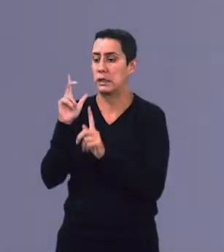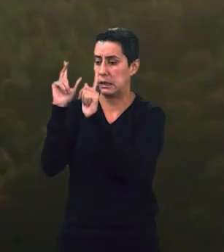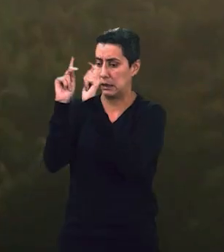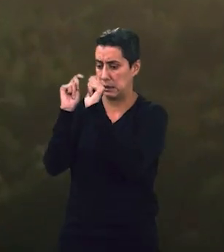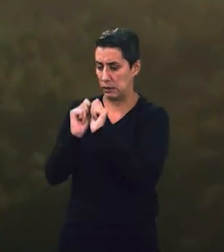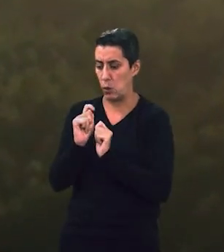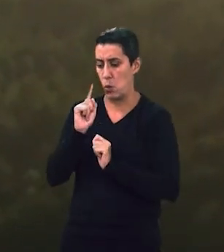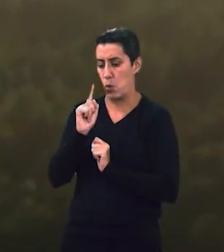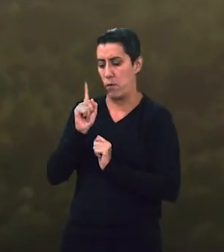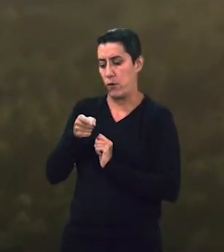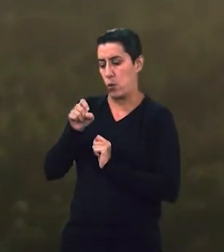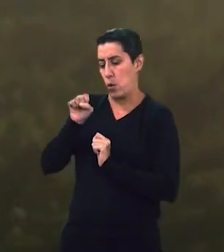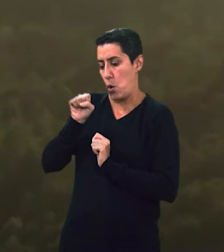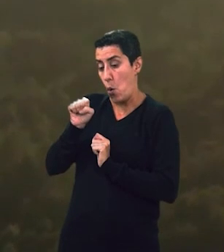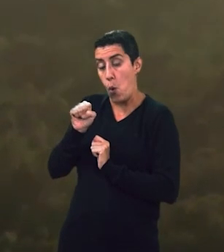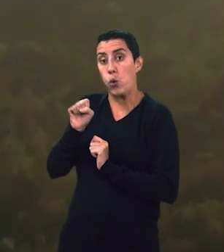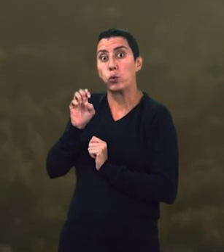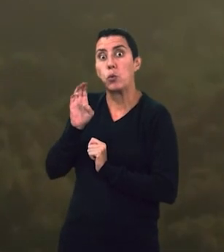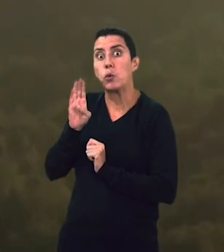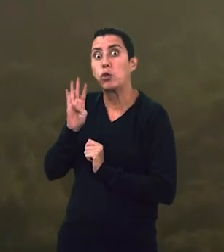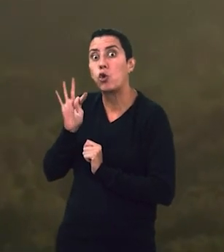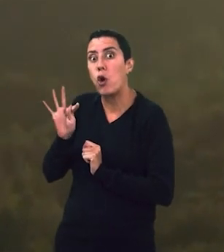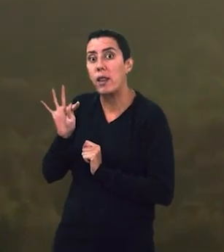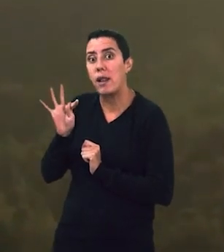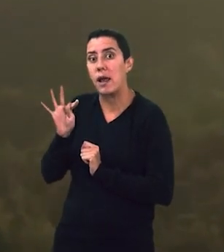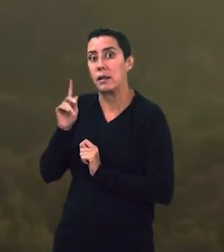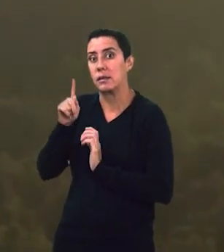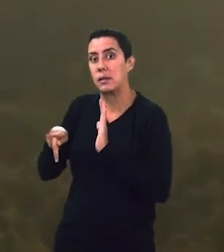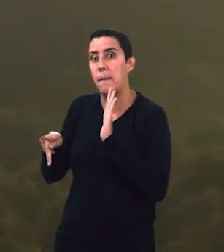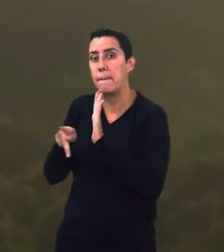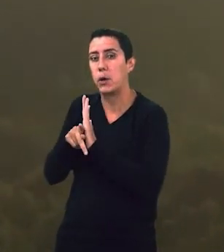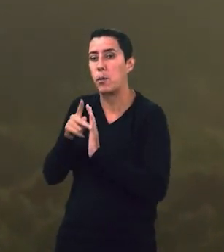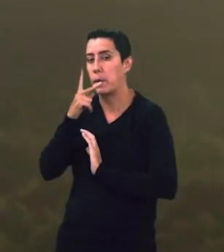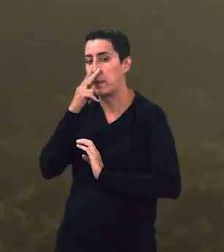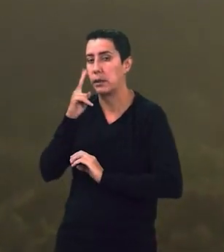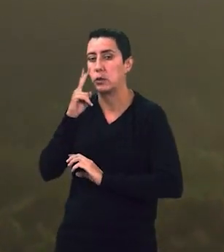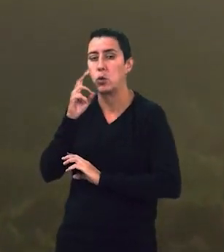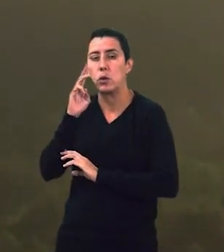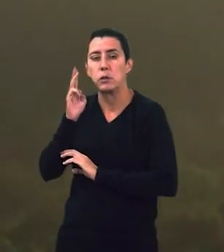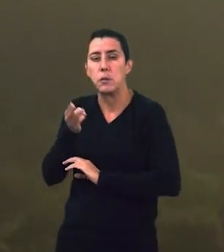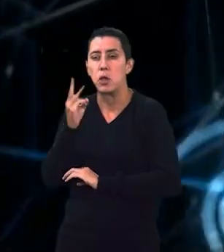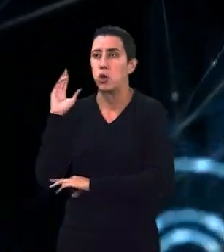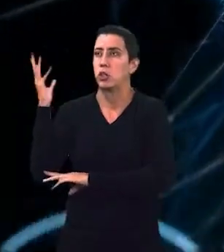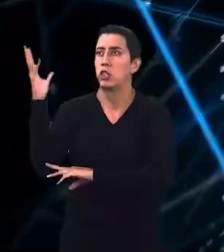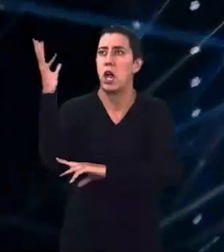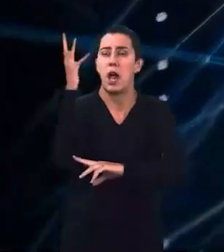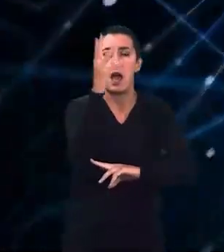de toneladas de carbono no país, o equivalente a plantar 2,5 milhões de árvores.